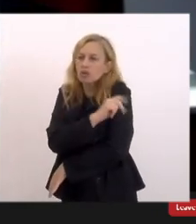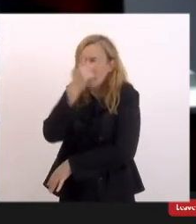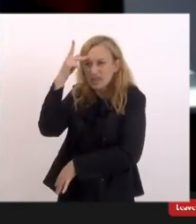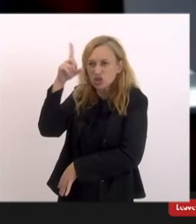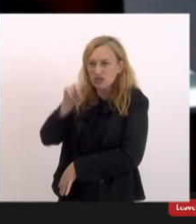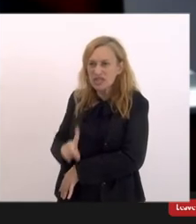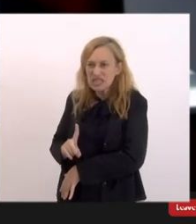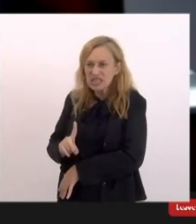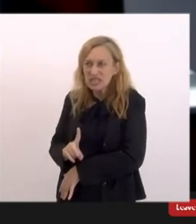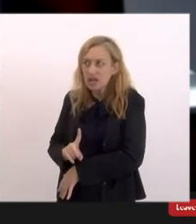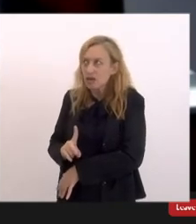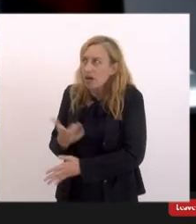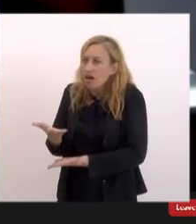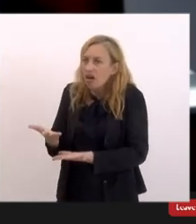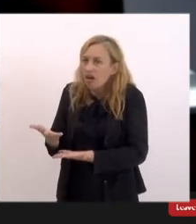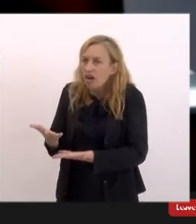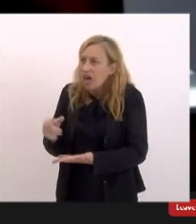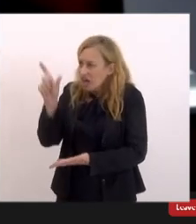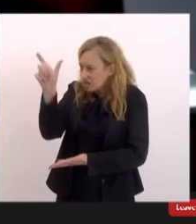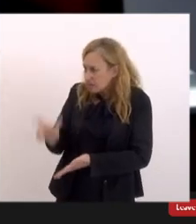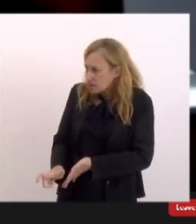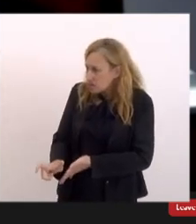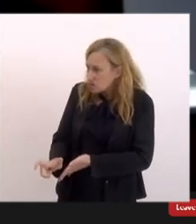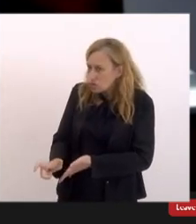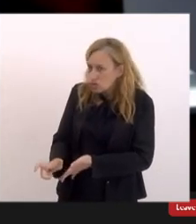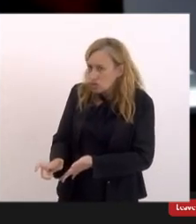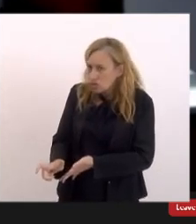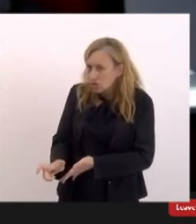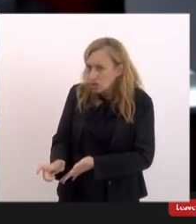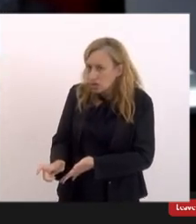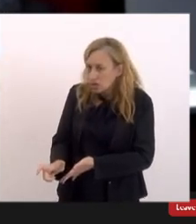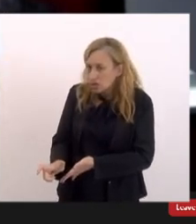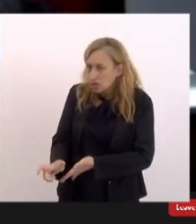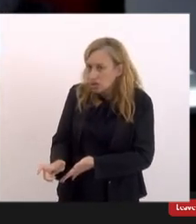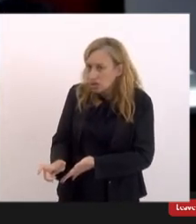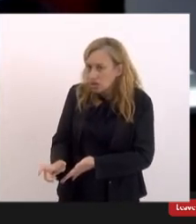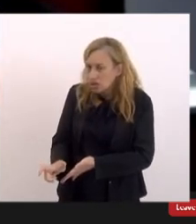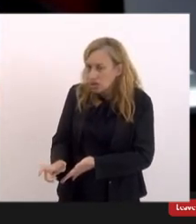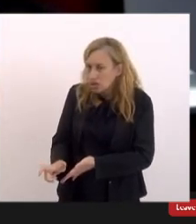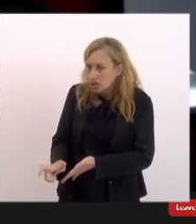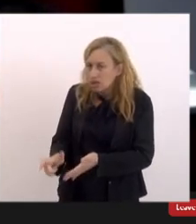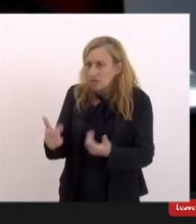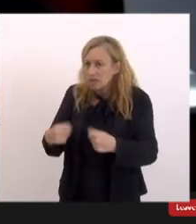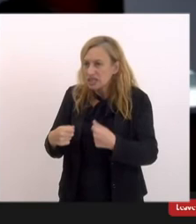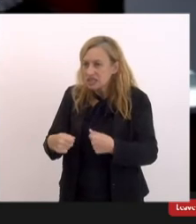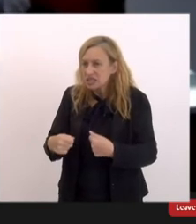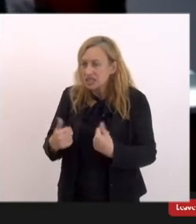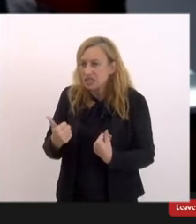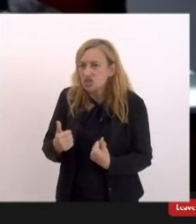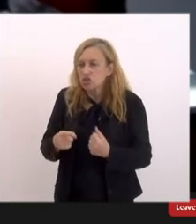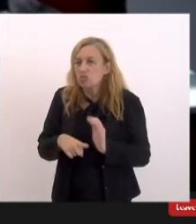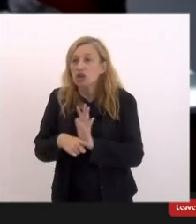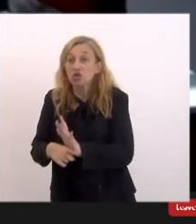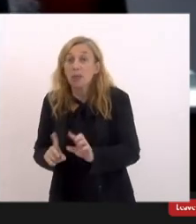não necessariamente essa pessoa com deficiência demanda algum tipo de atendimento especializado. Mas sempre que